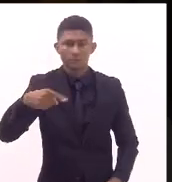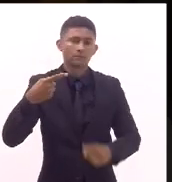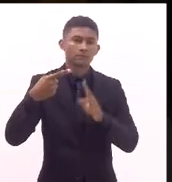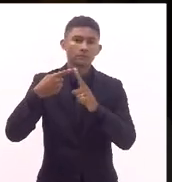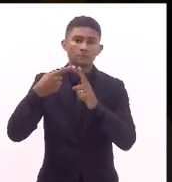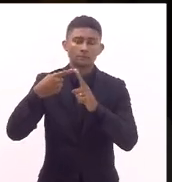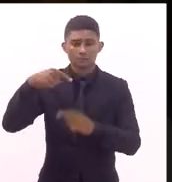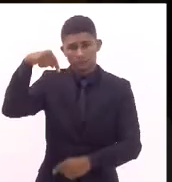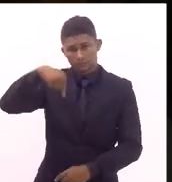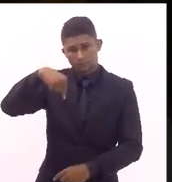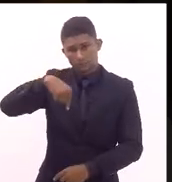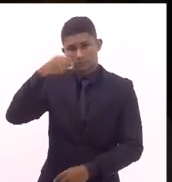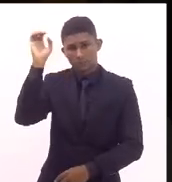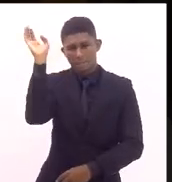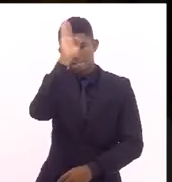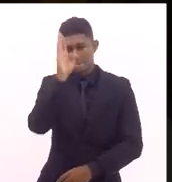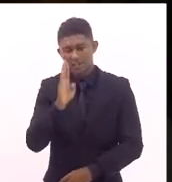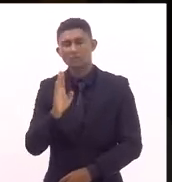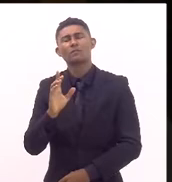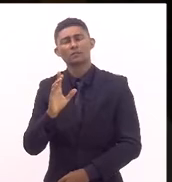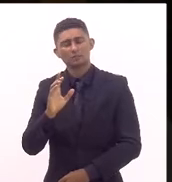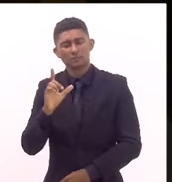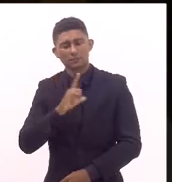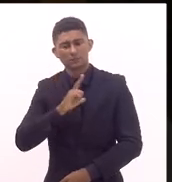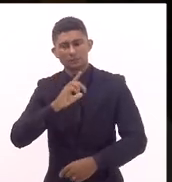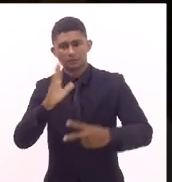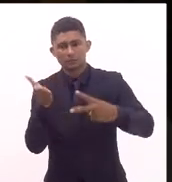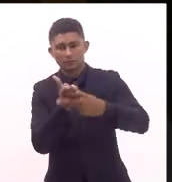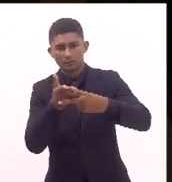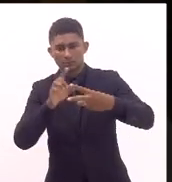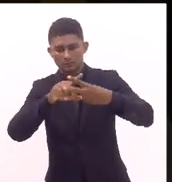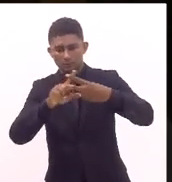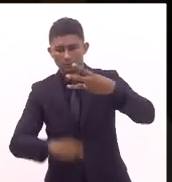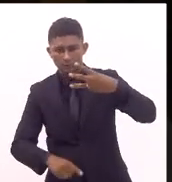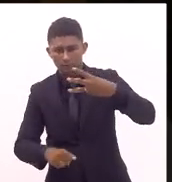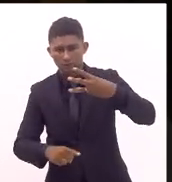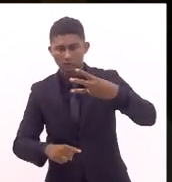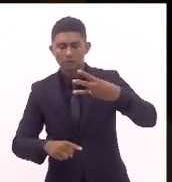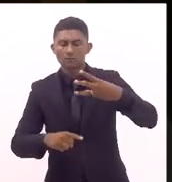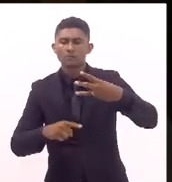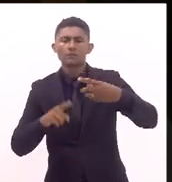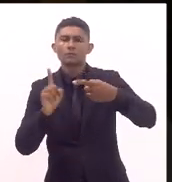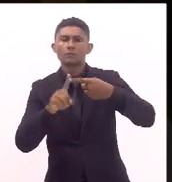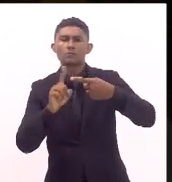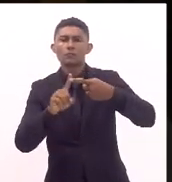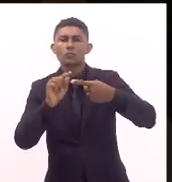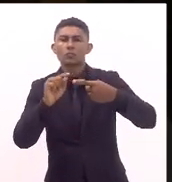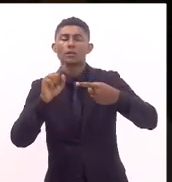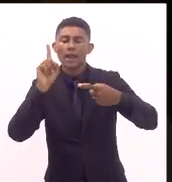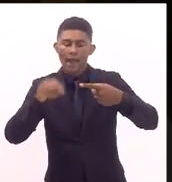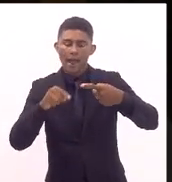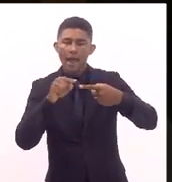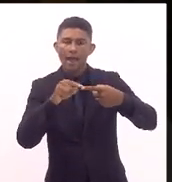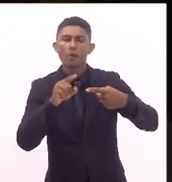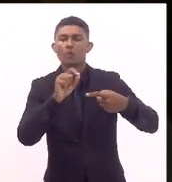que o Brasil pode ser dividido em três camadas uma primeira camada que tem renda estável e